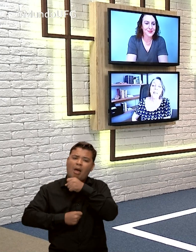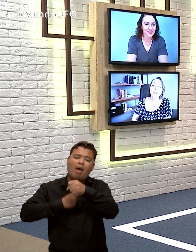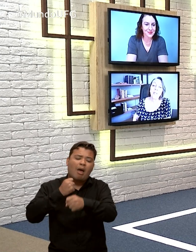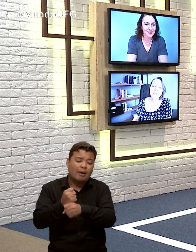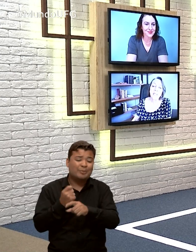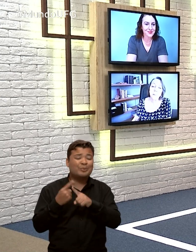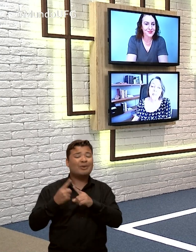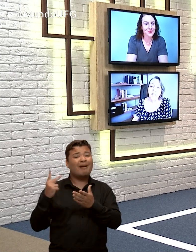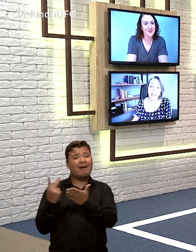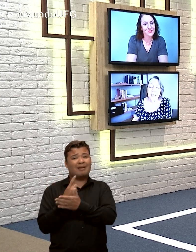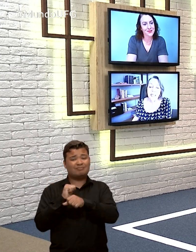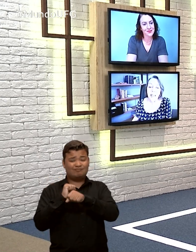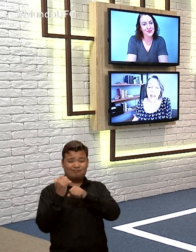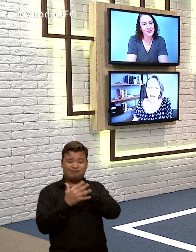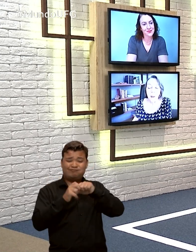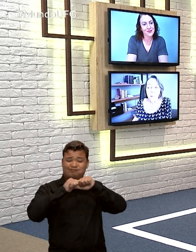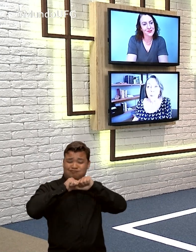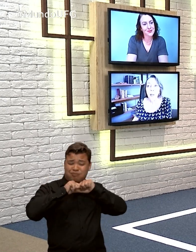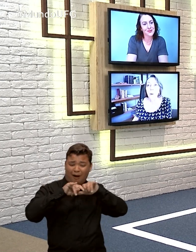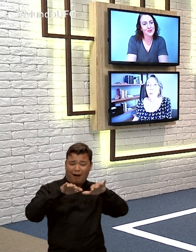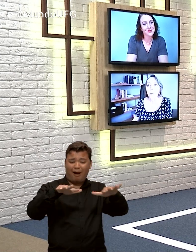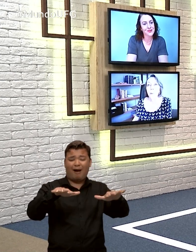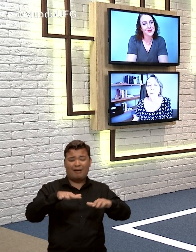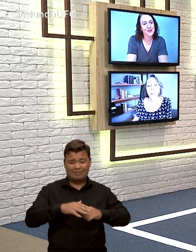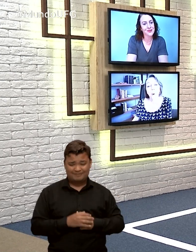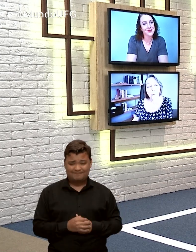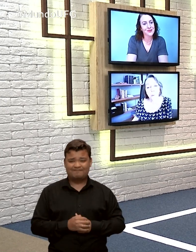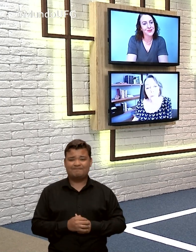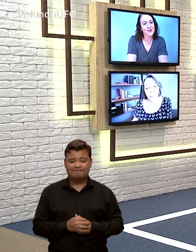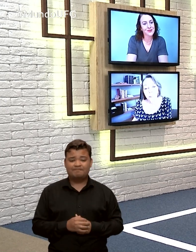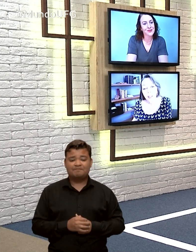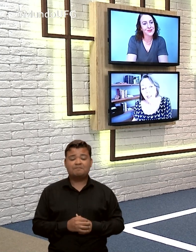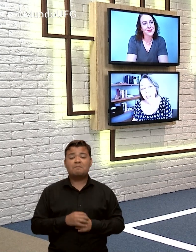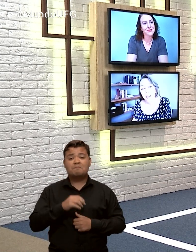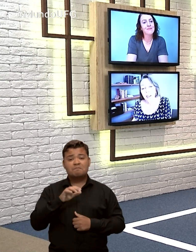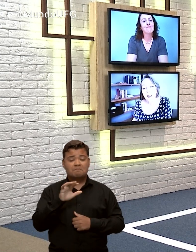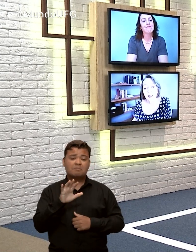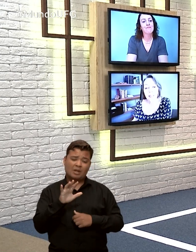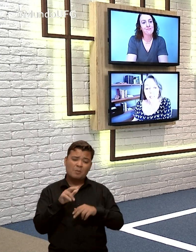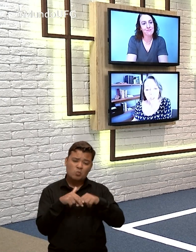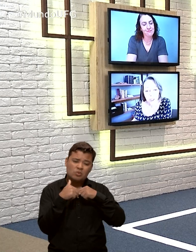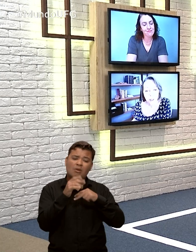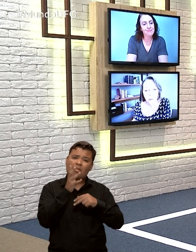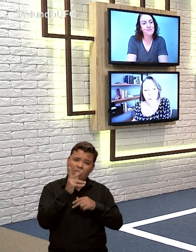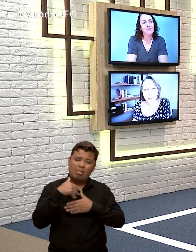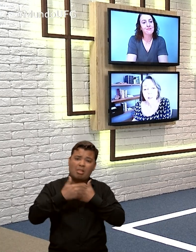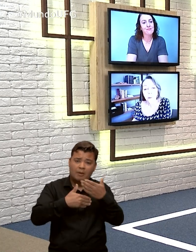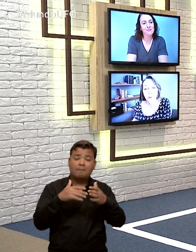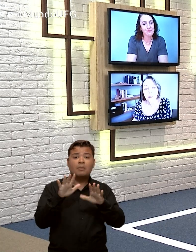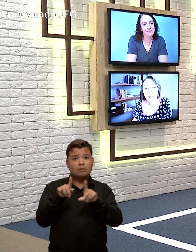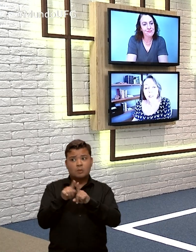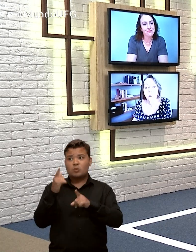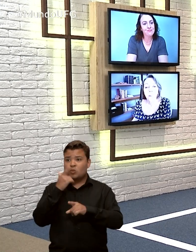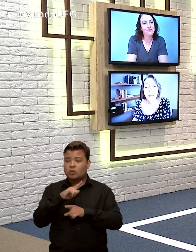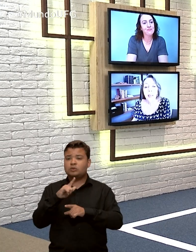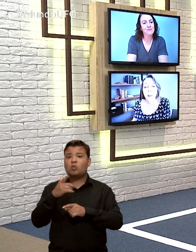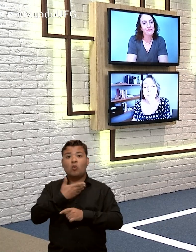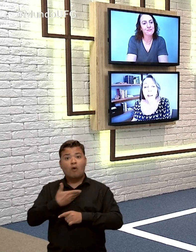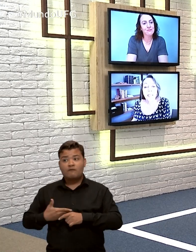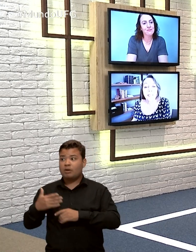pandemia, nós chegamos a ganhar um outro incentivo, não é, do